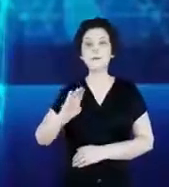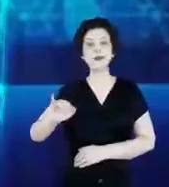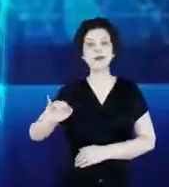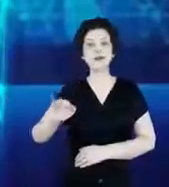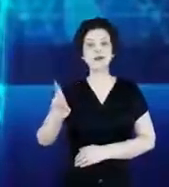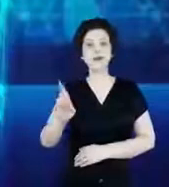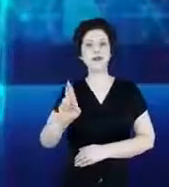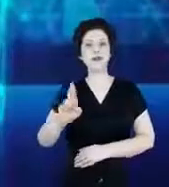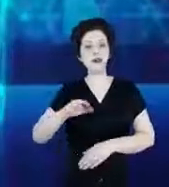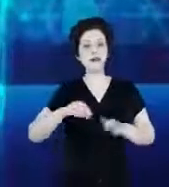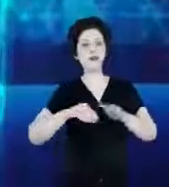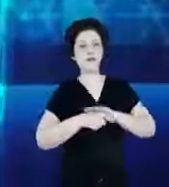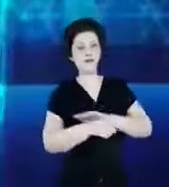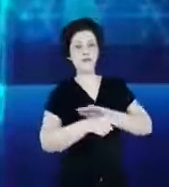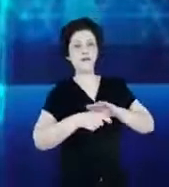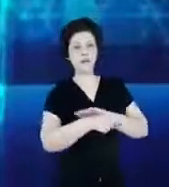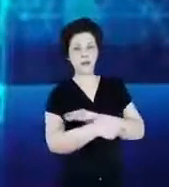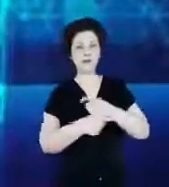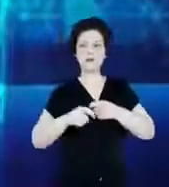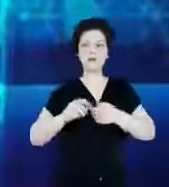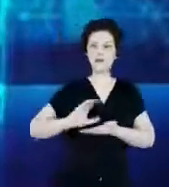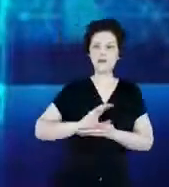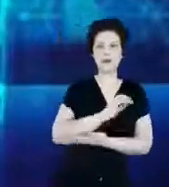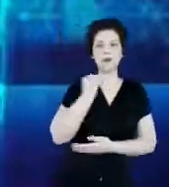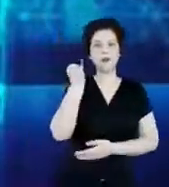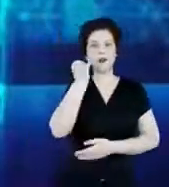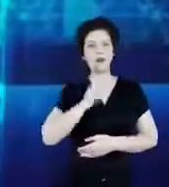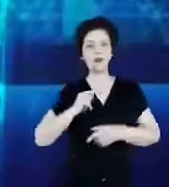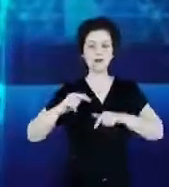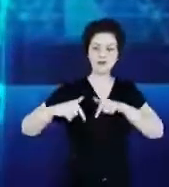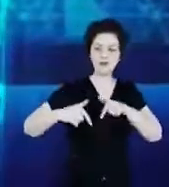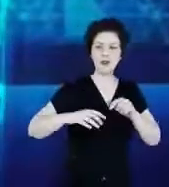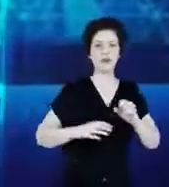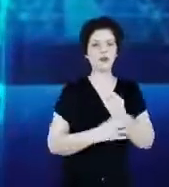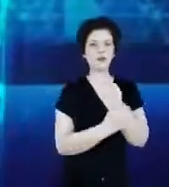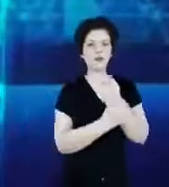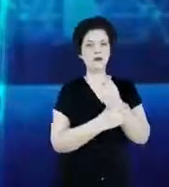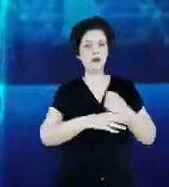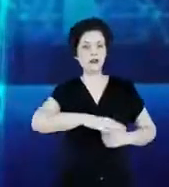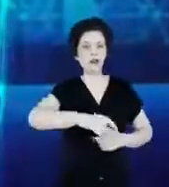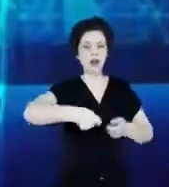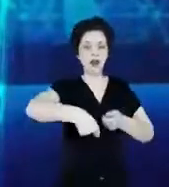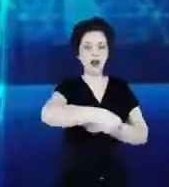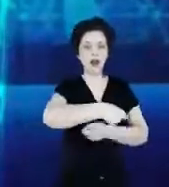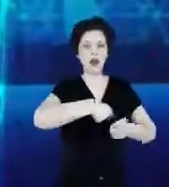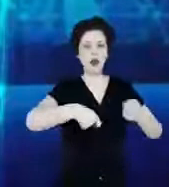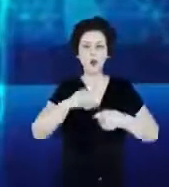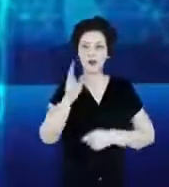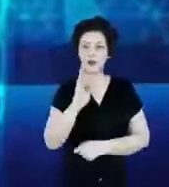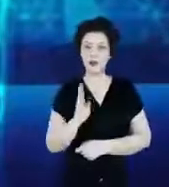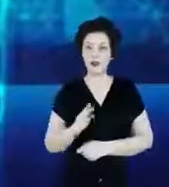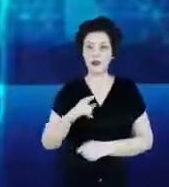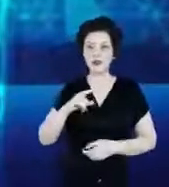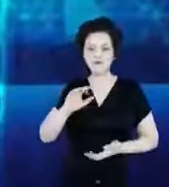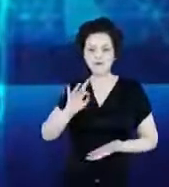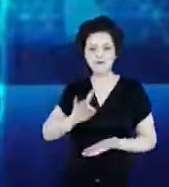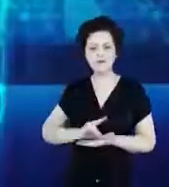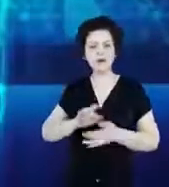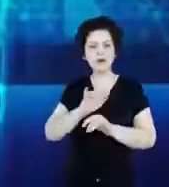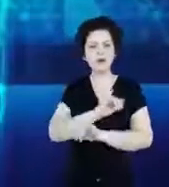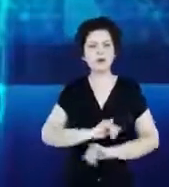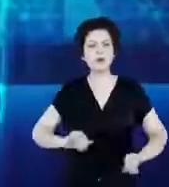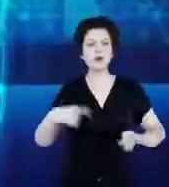de investimento. Então, é importante que tenhamos essa segurança no ambiente de negócios brasileiros e reafirmar que atuamos